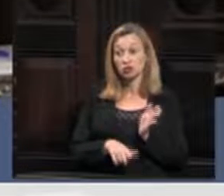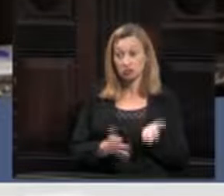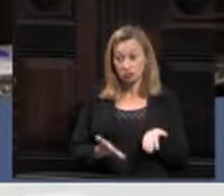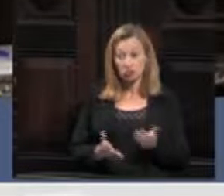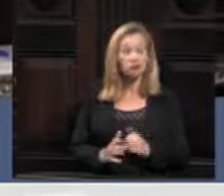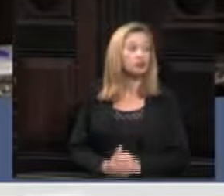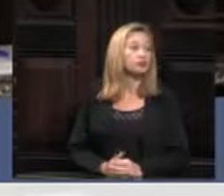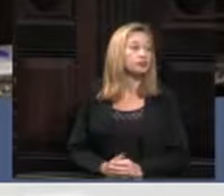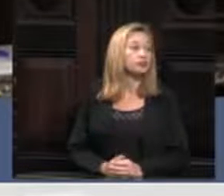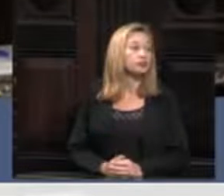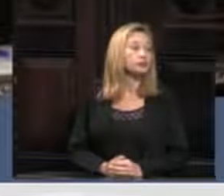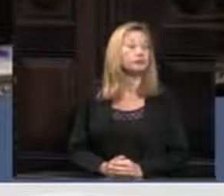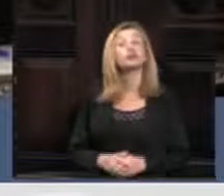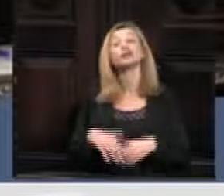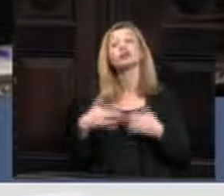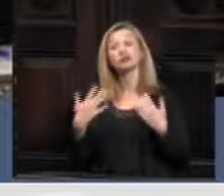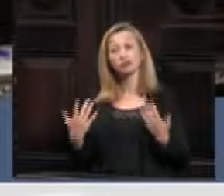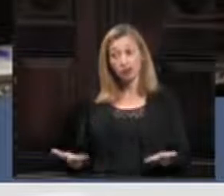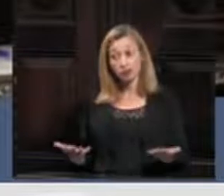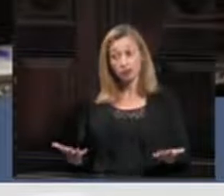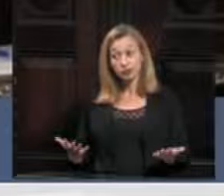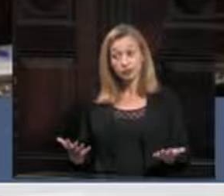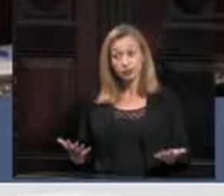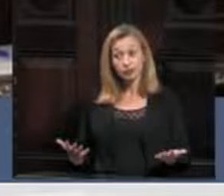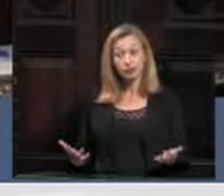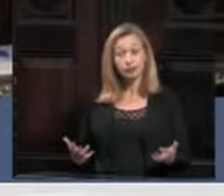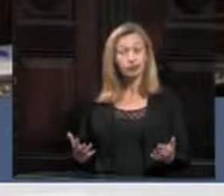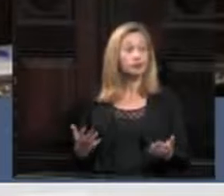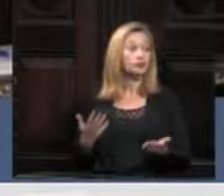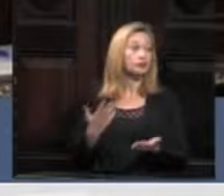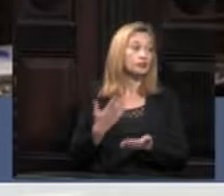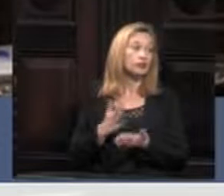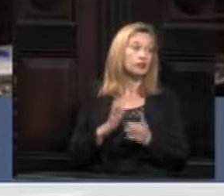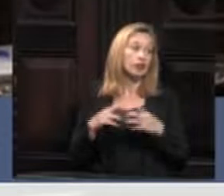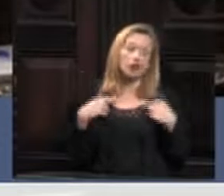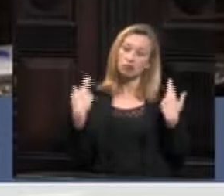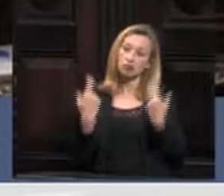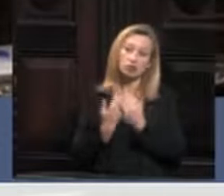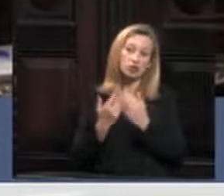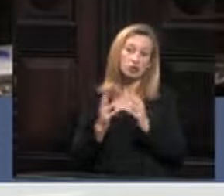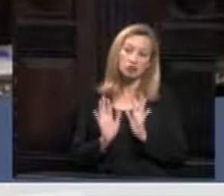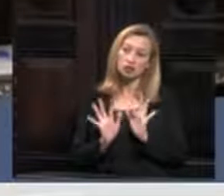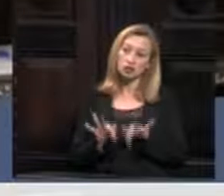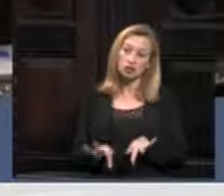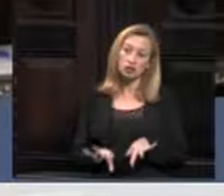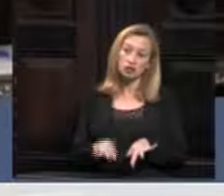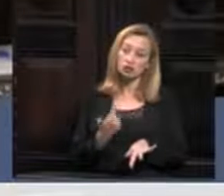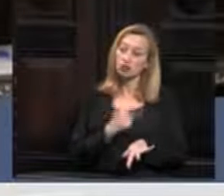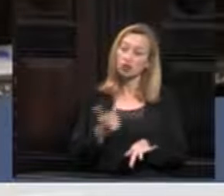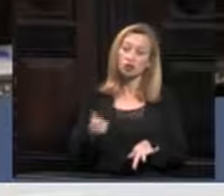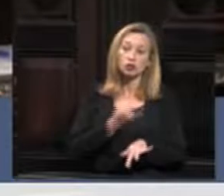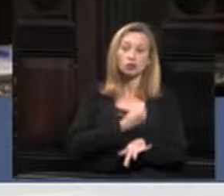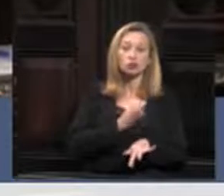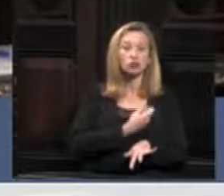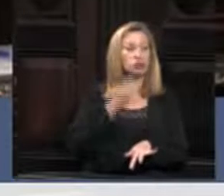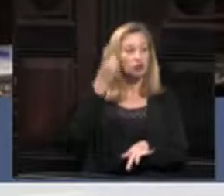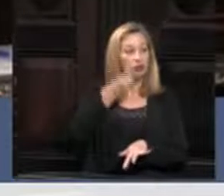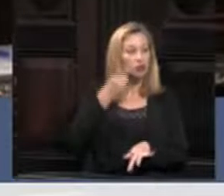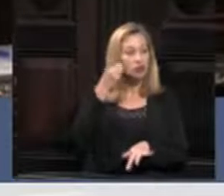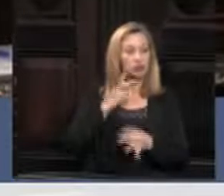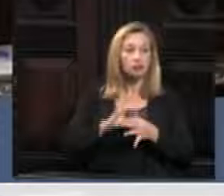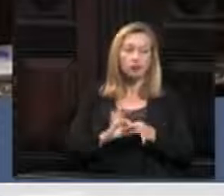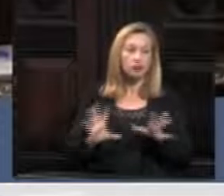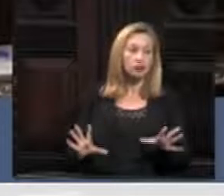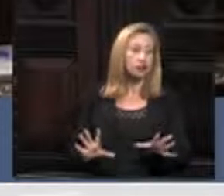E aí, a sessão caiu. Não houve quórum para